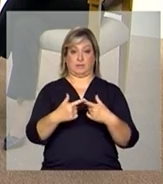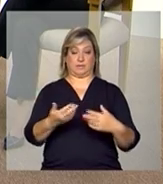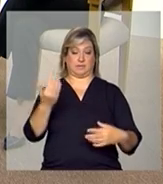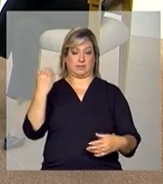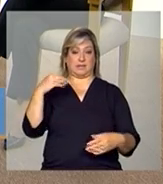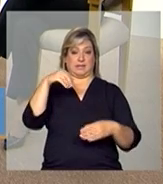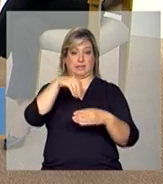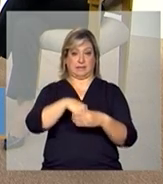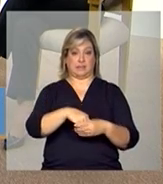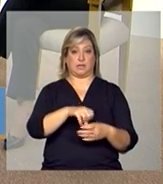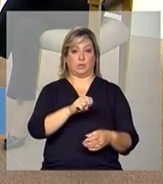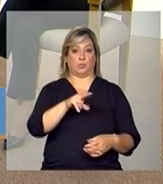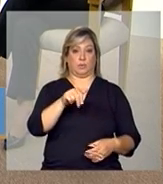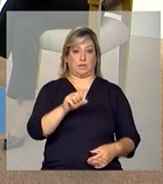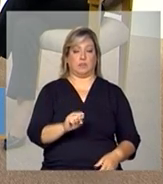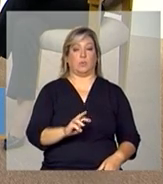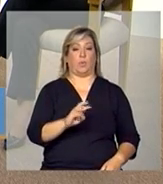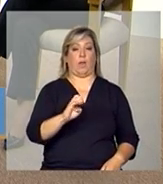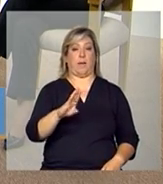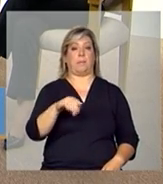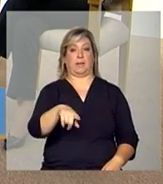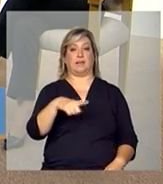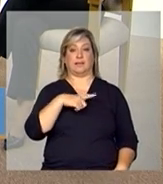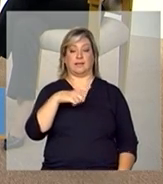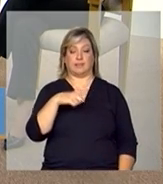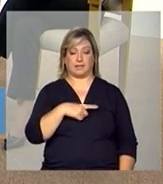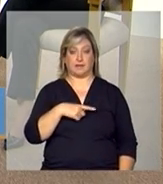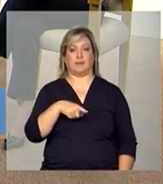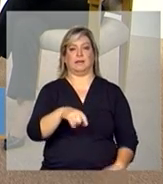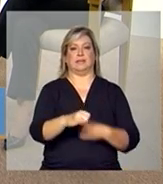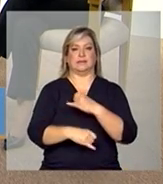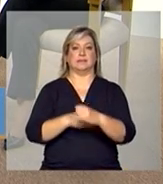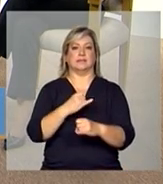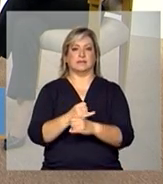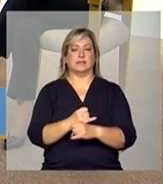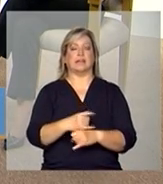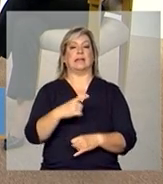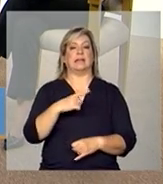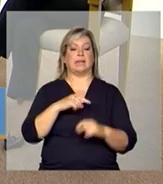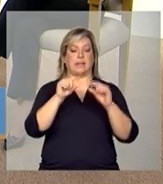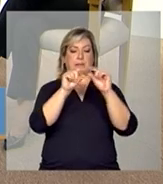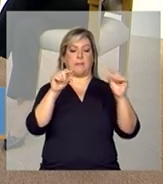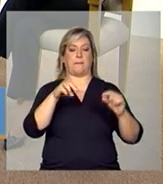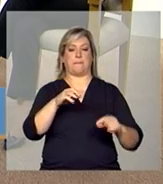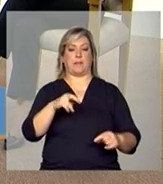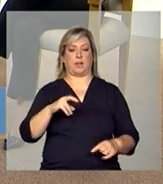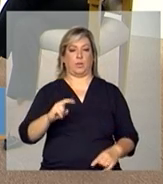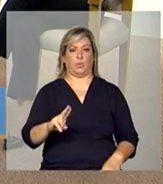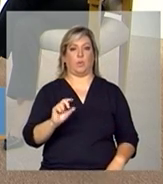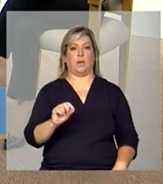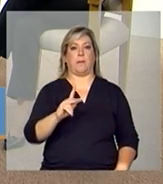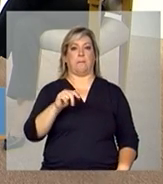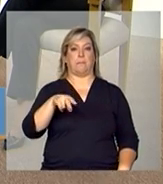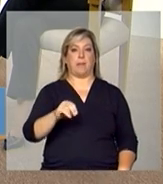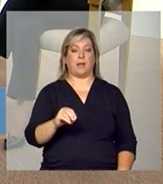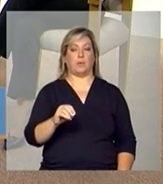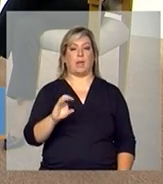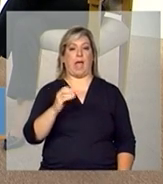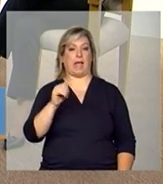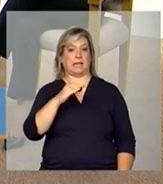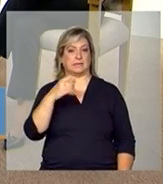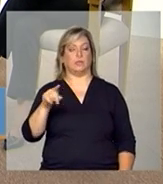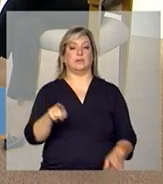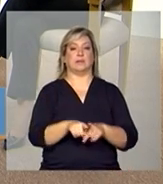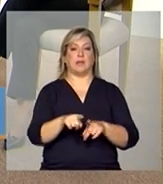sistema suas web então basta acessar a suas web tem o menu plano de ação e o menu demonstrativo lá é possível